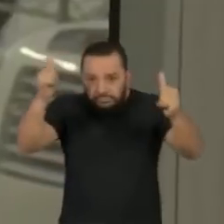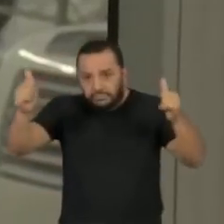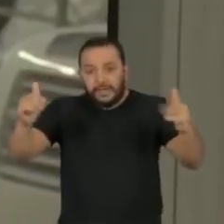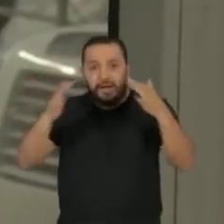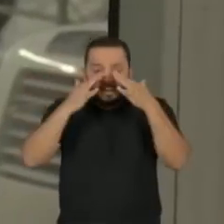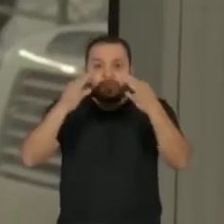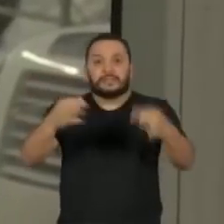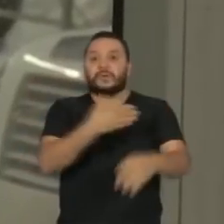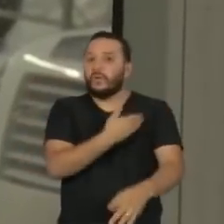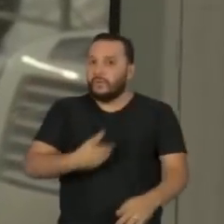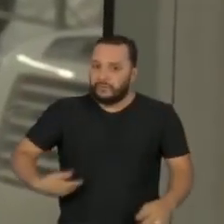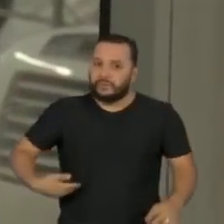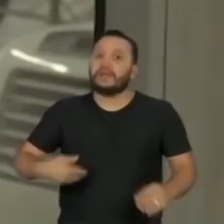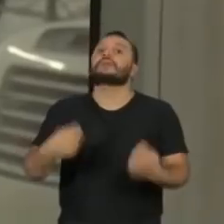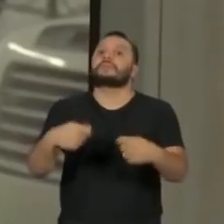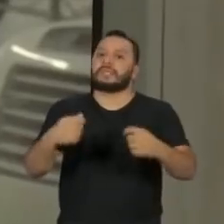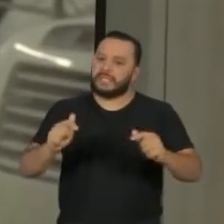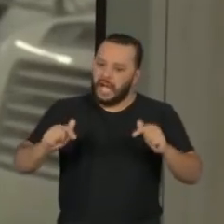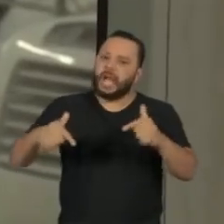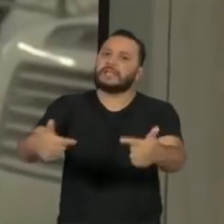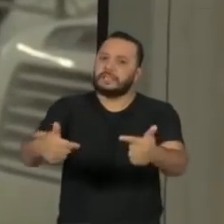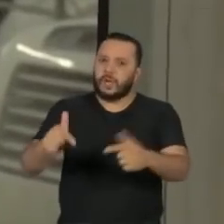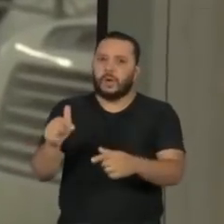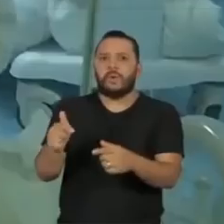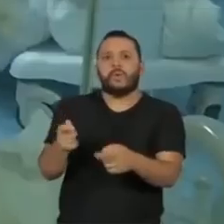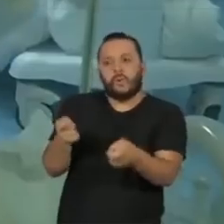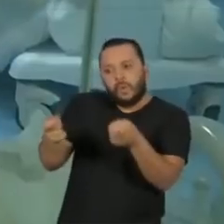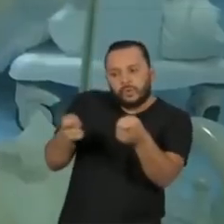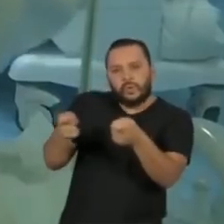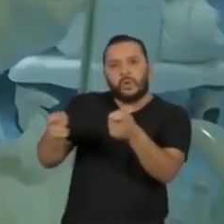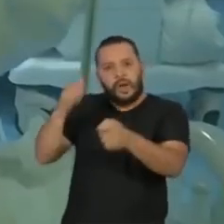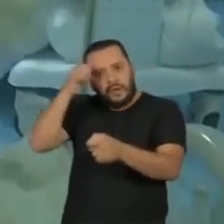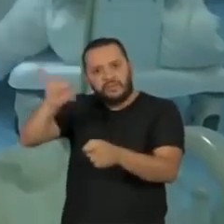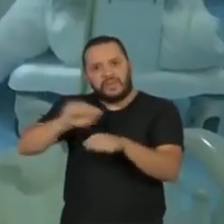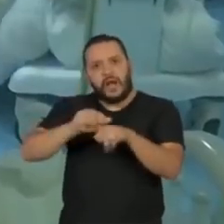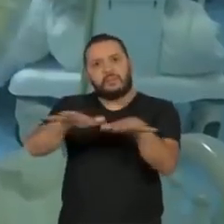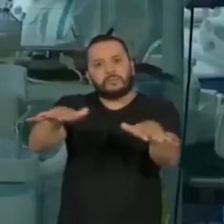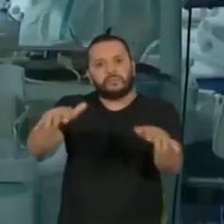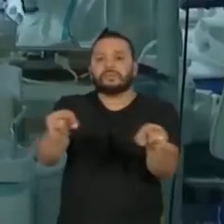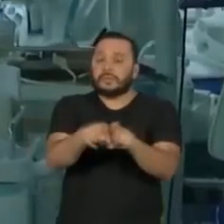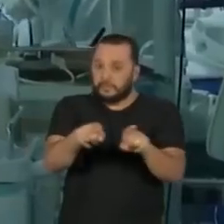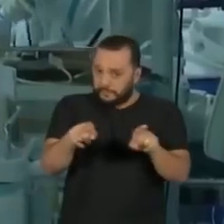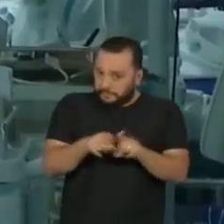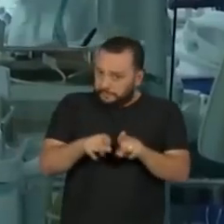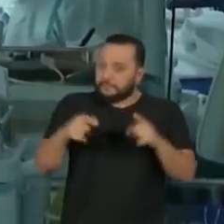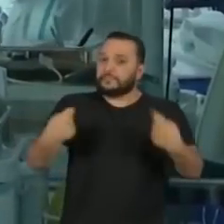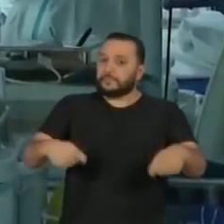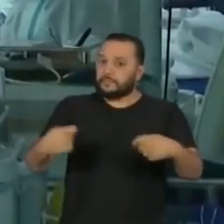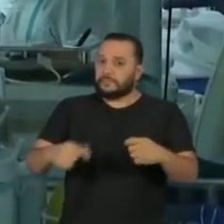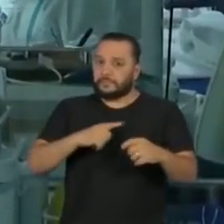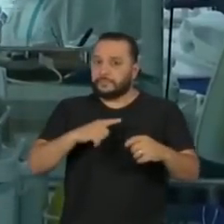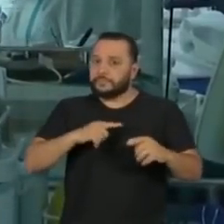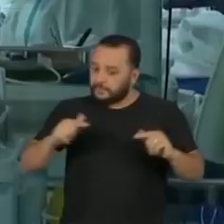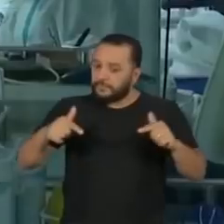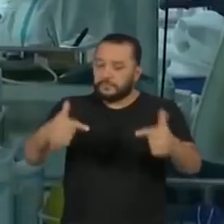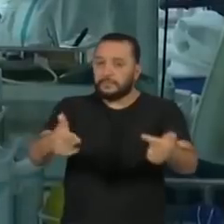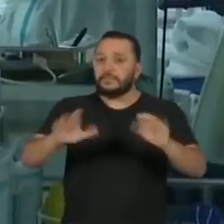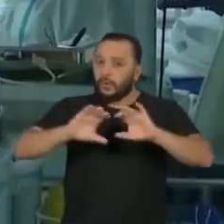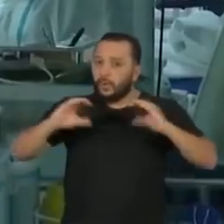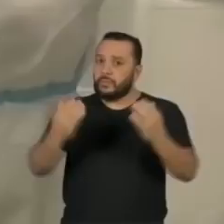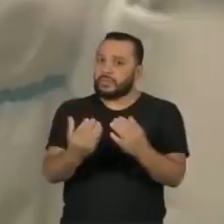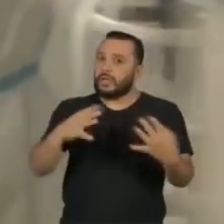para que os governos adotem medidas internas de controle. É também o primeiro passo para uma ação coordenada da